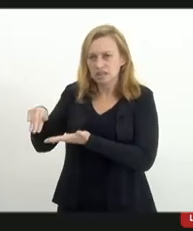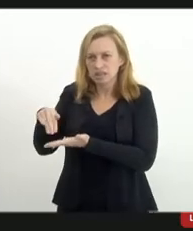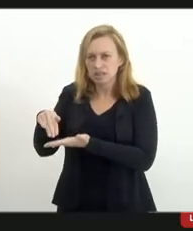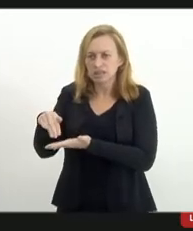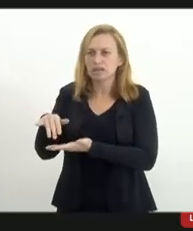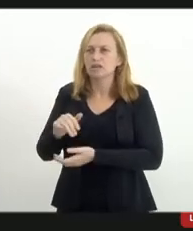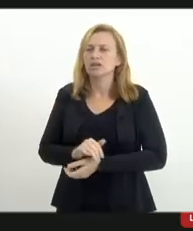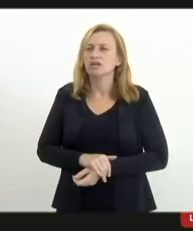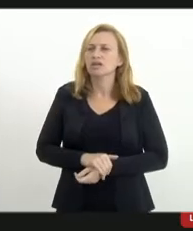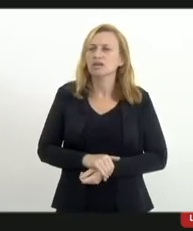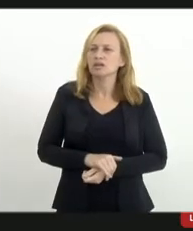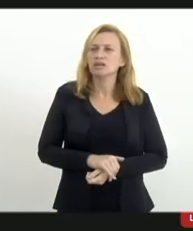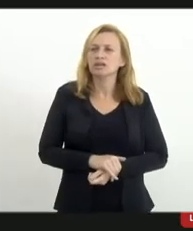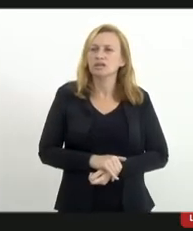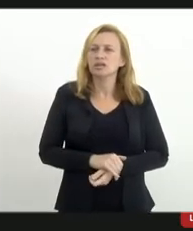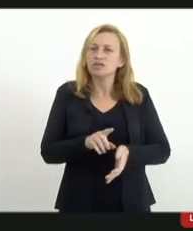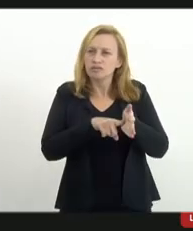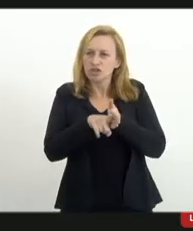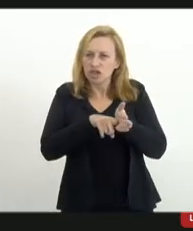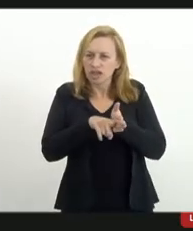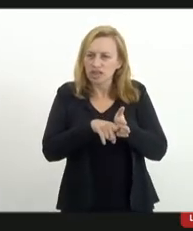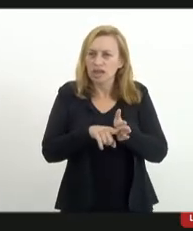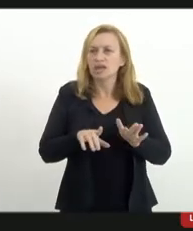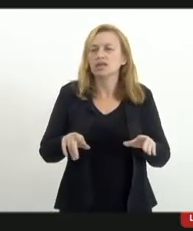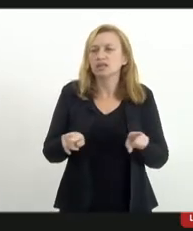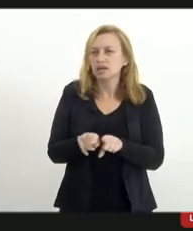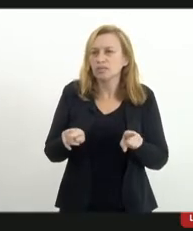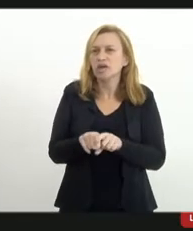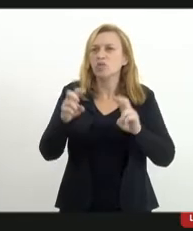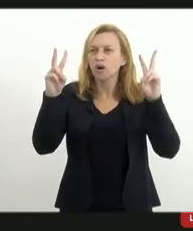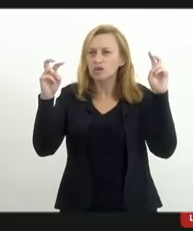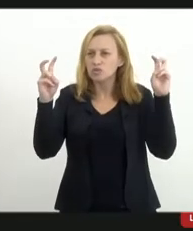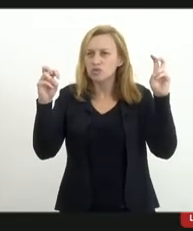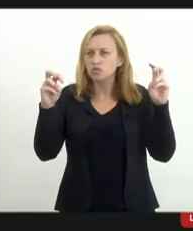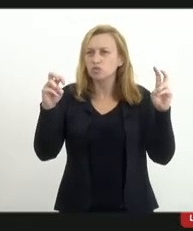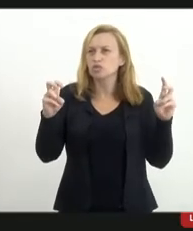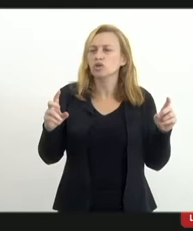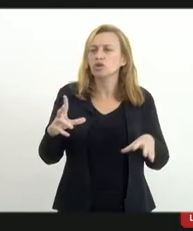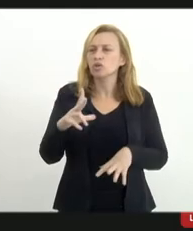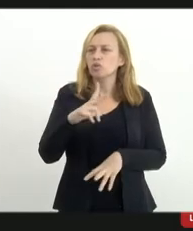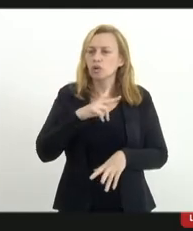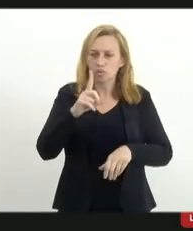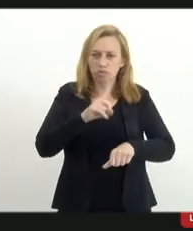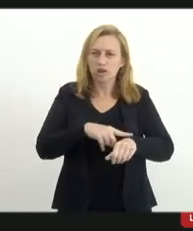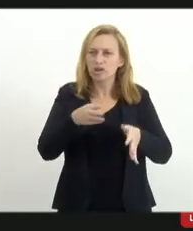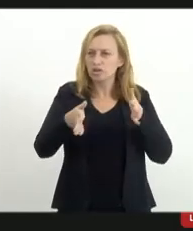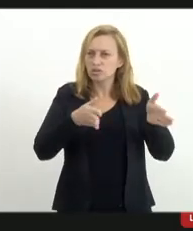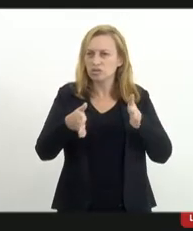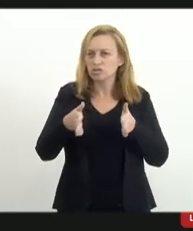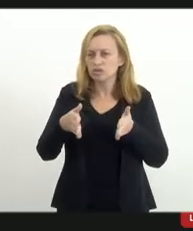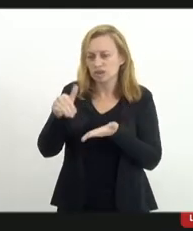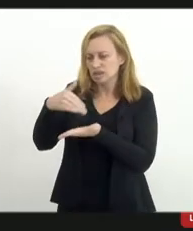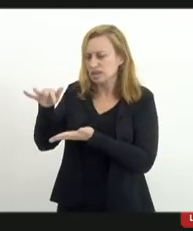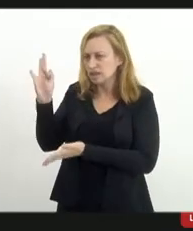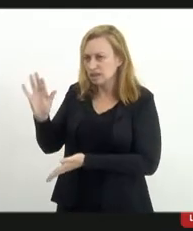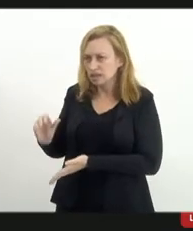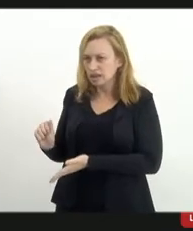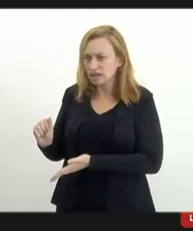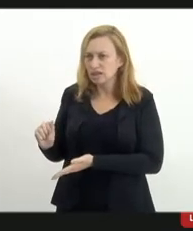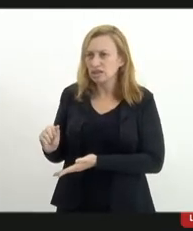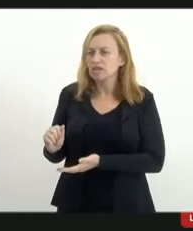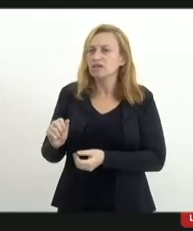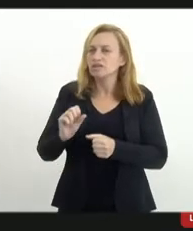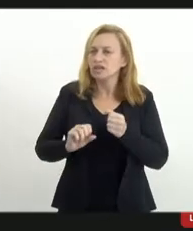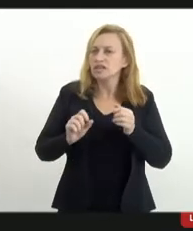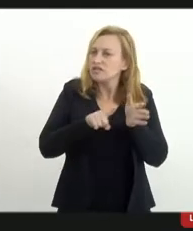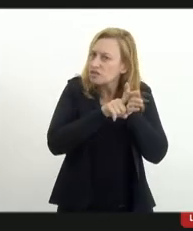a fazenda para fiscalizar. E ainda tem a questão também que envolve o próprio prazo da secretaria, né, de fazer